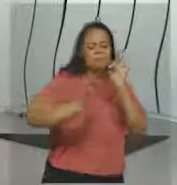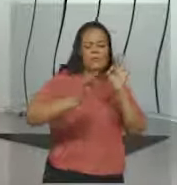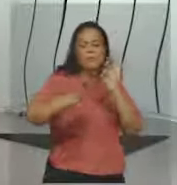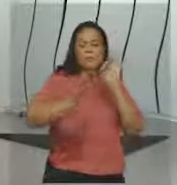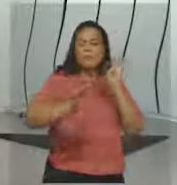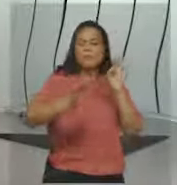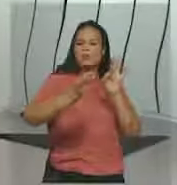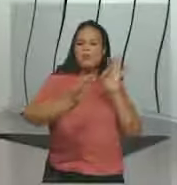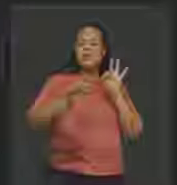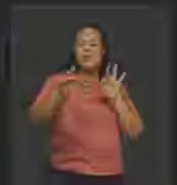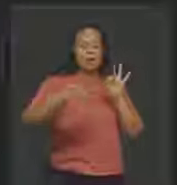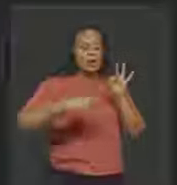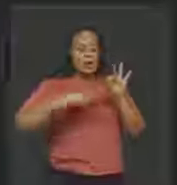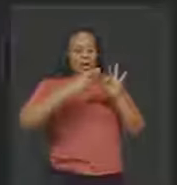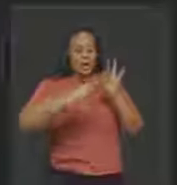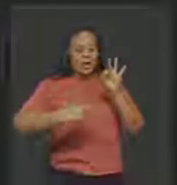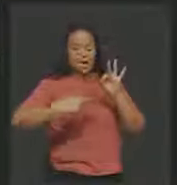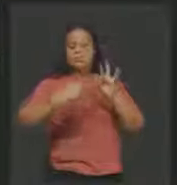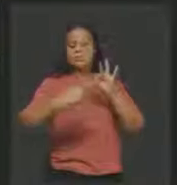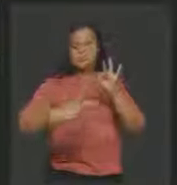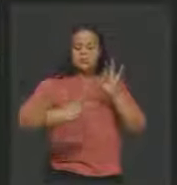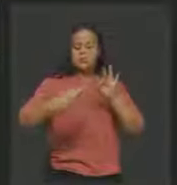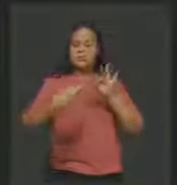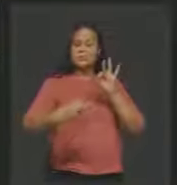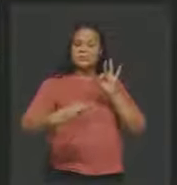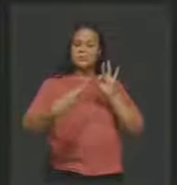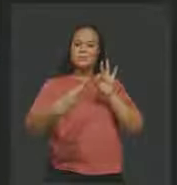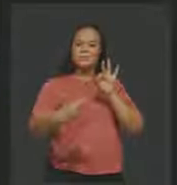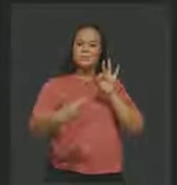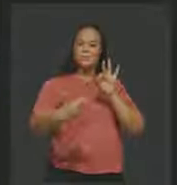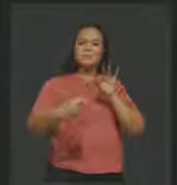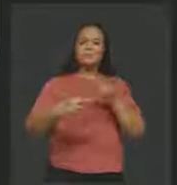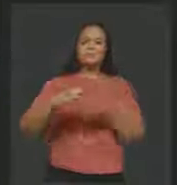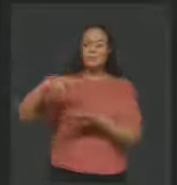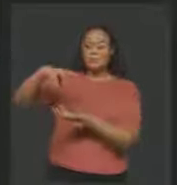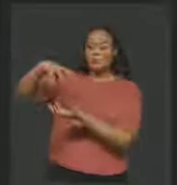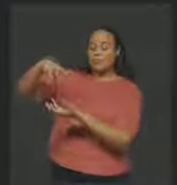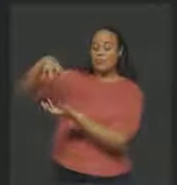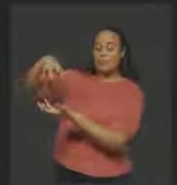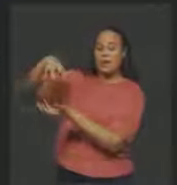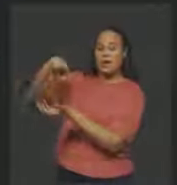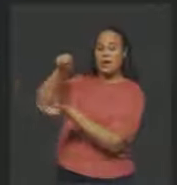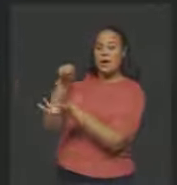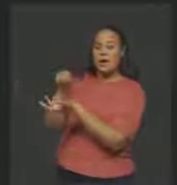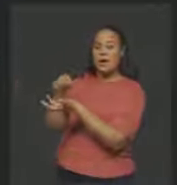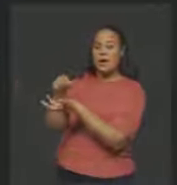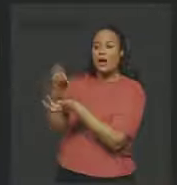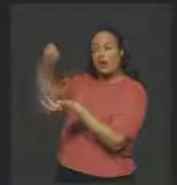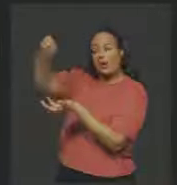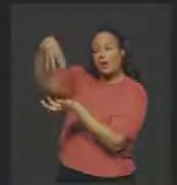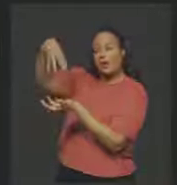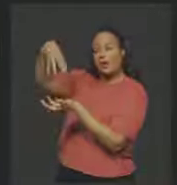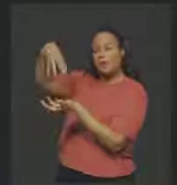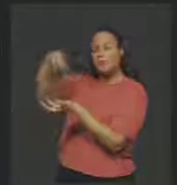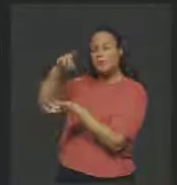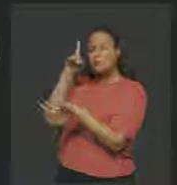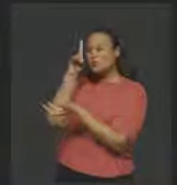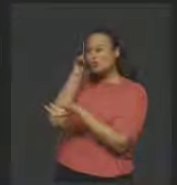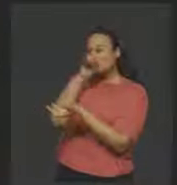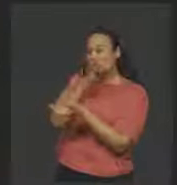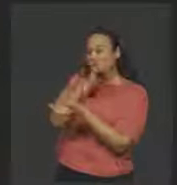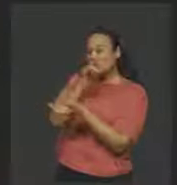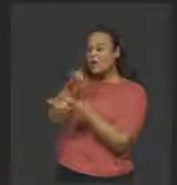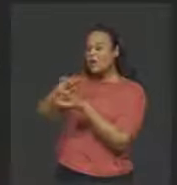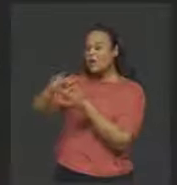caso de uma lâmpada, essa resistência vai fazer com que essa dificuldade da corrente elétrica passar, ela